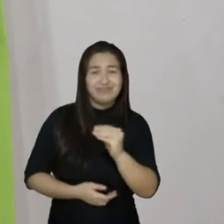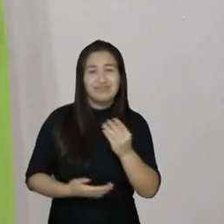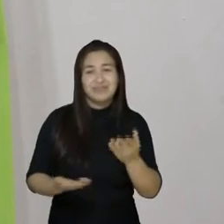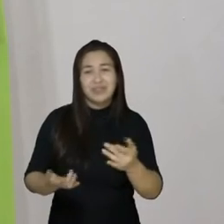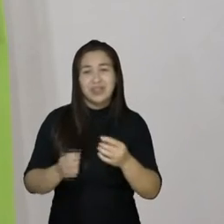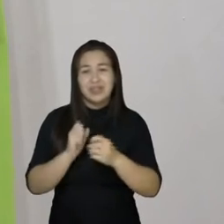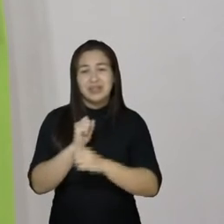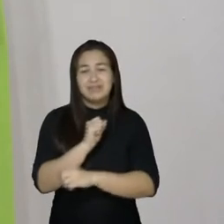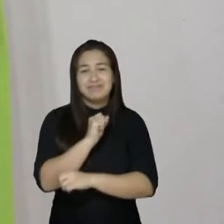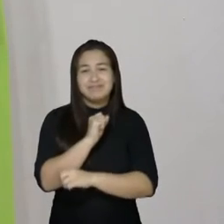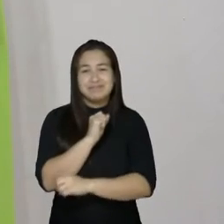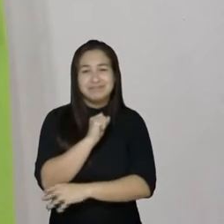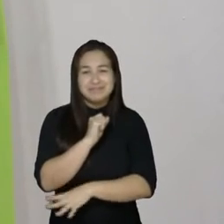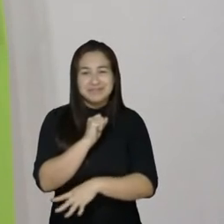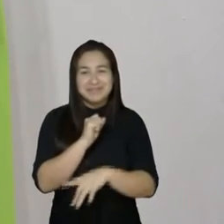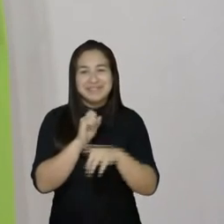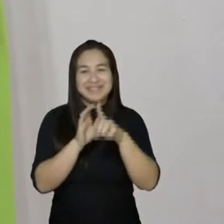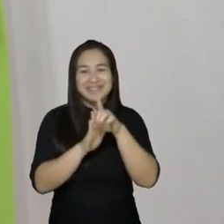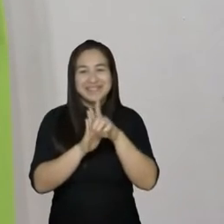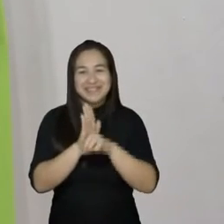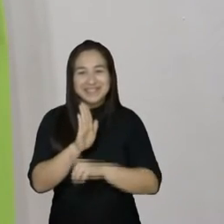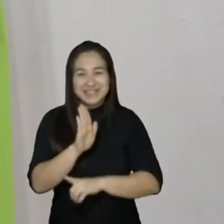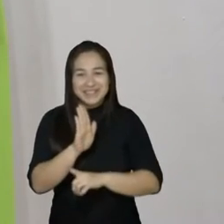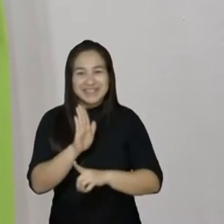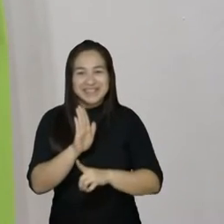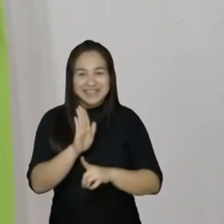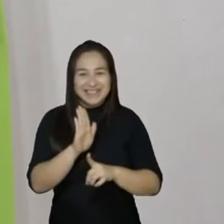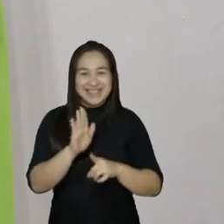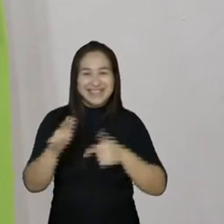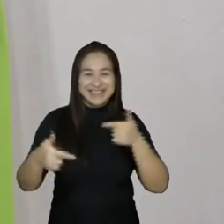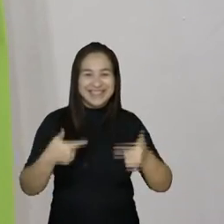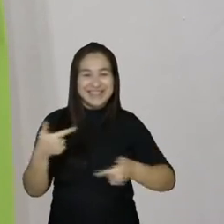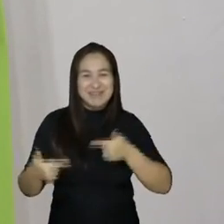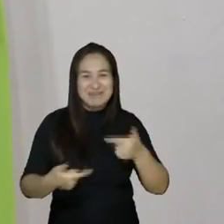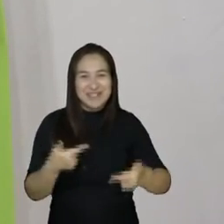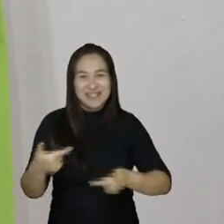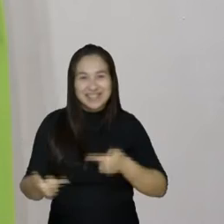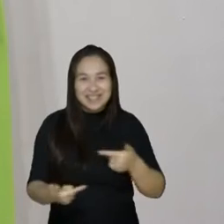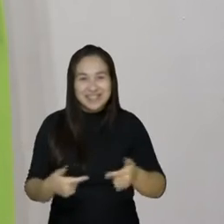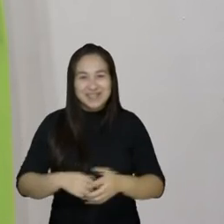luxo. À custa dos impostos de vocês que vão votar neles.